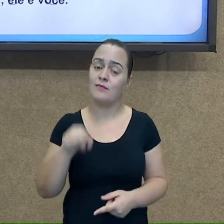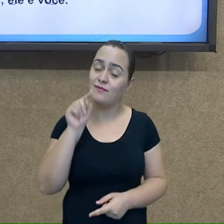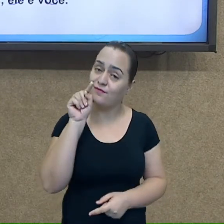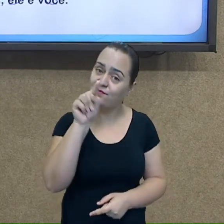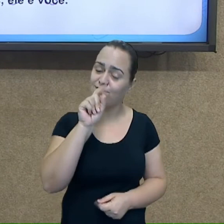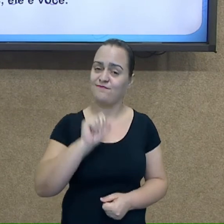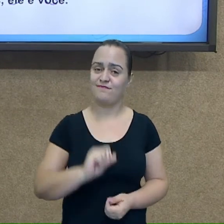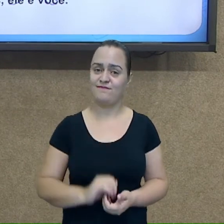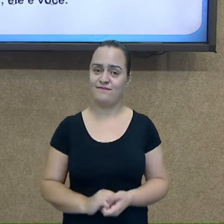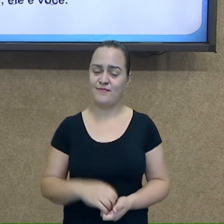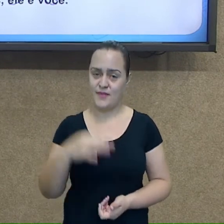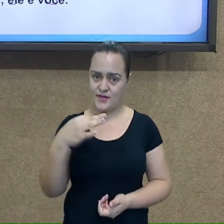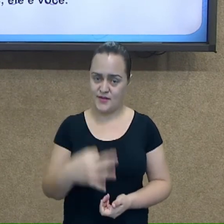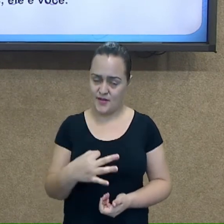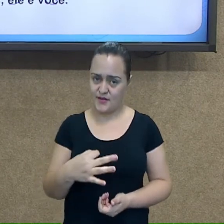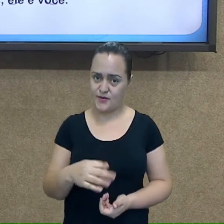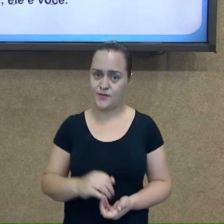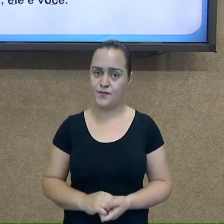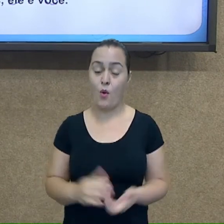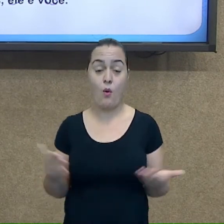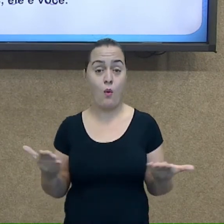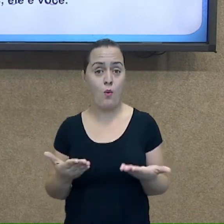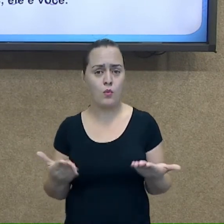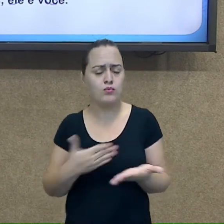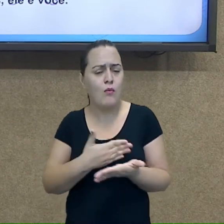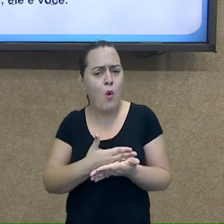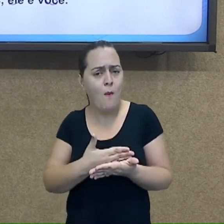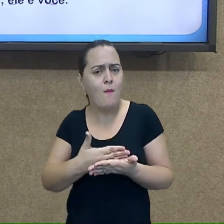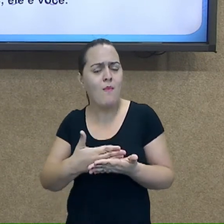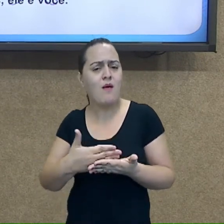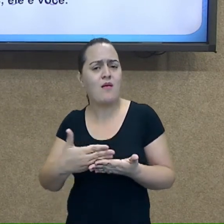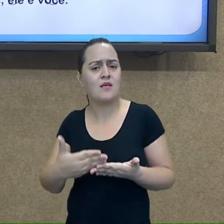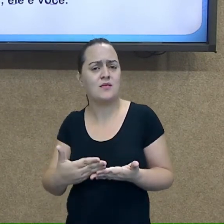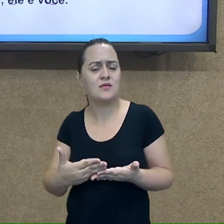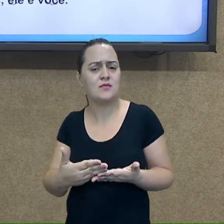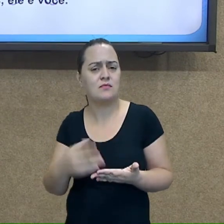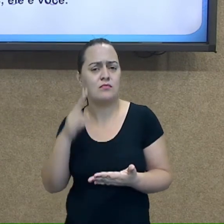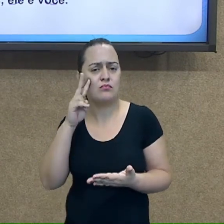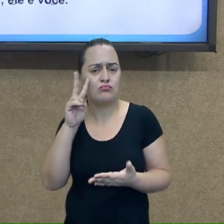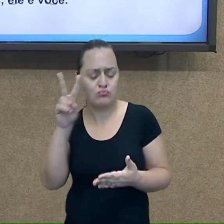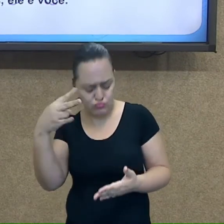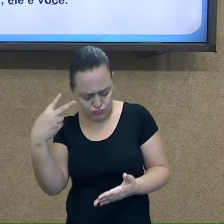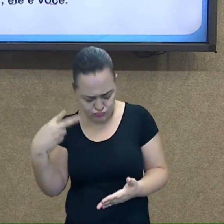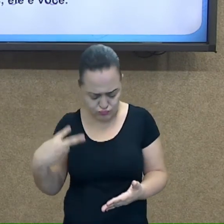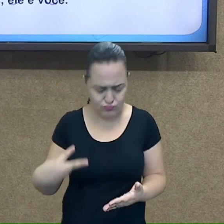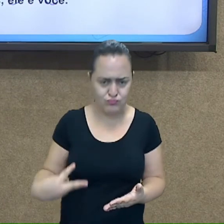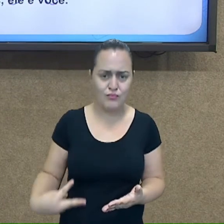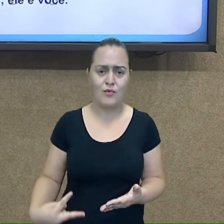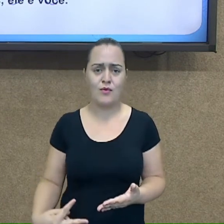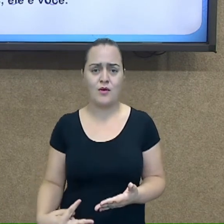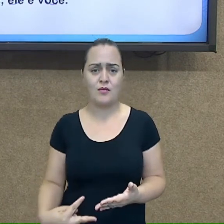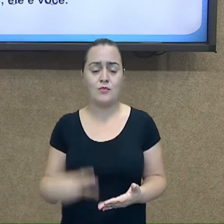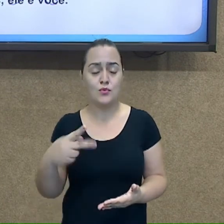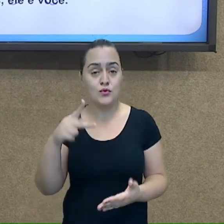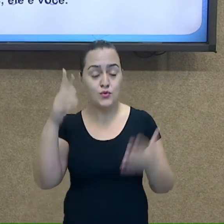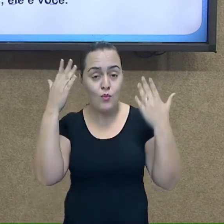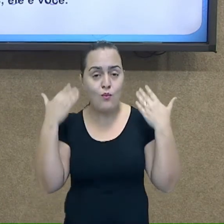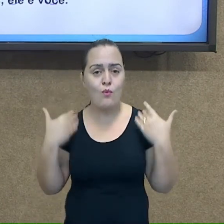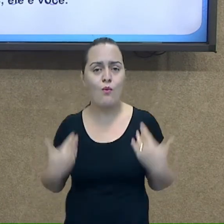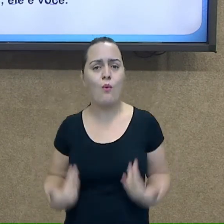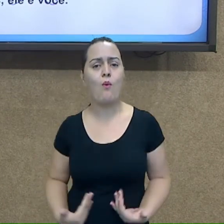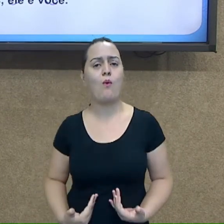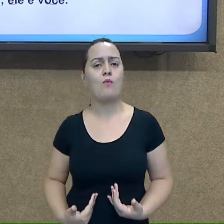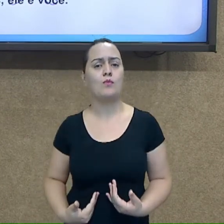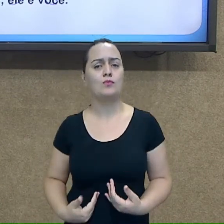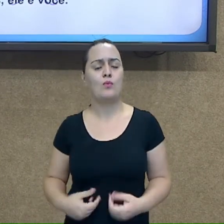tá certo? Então, a partir de hoje, procure se perceber, procure cuidar mais